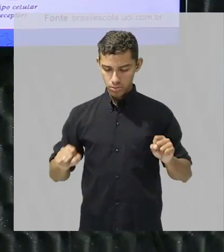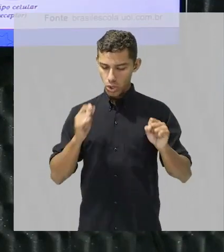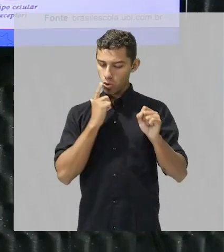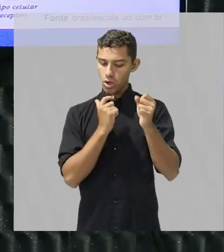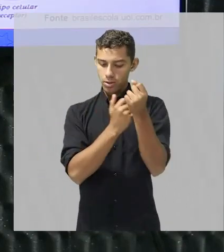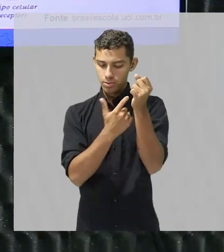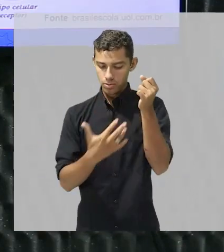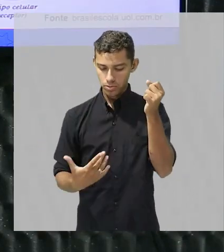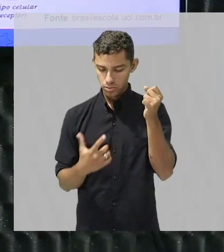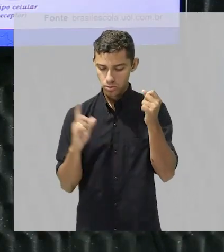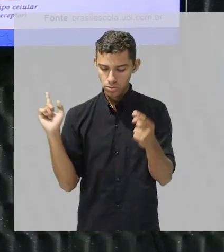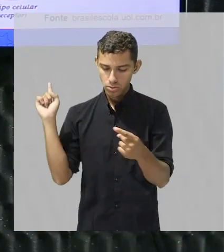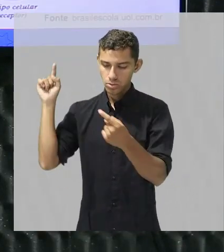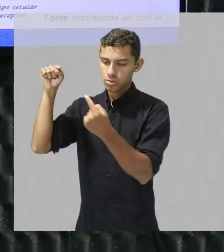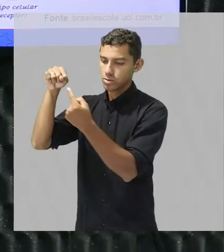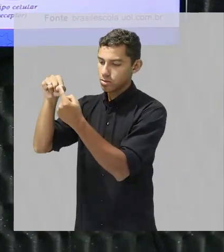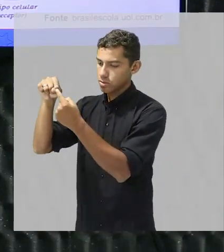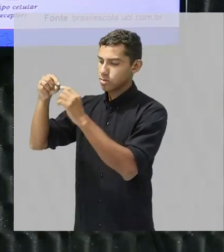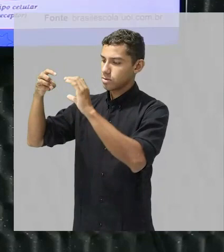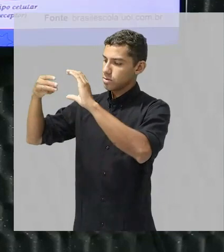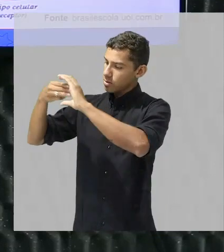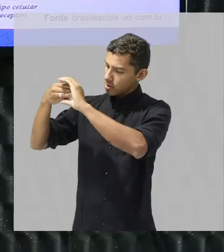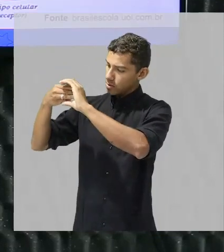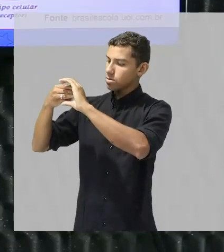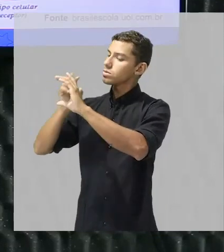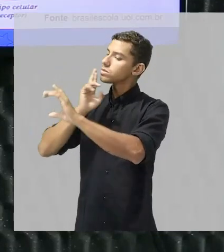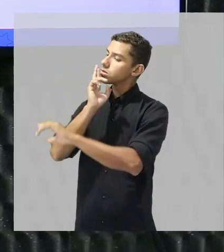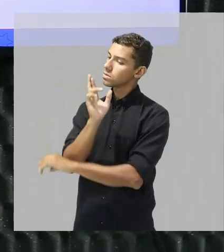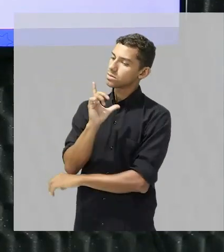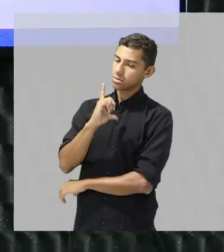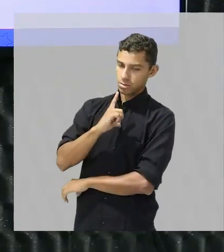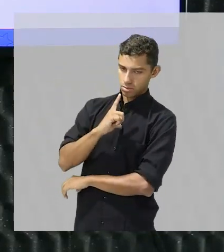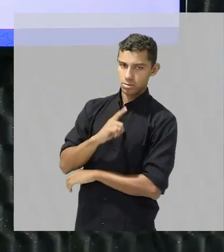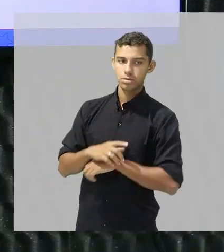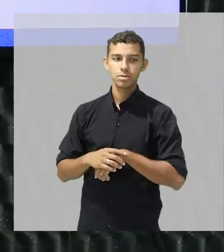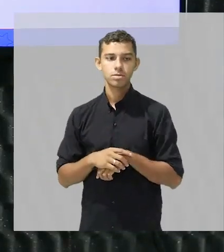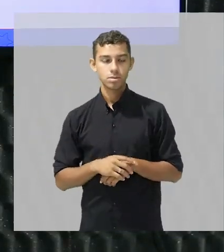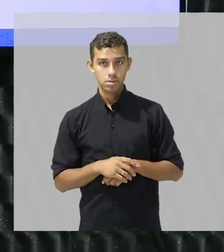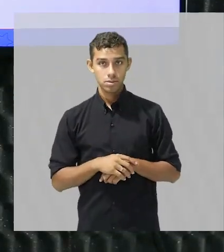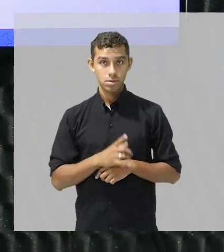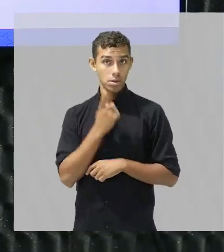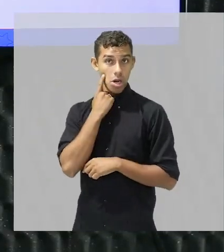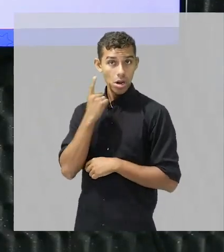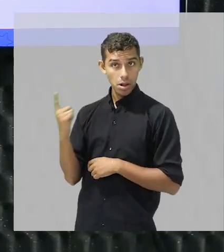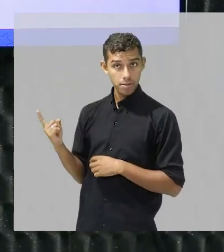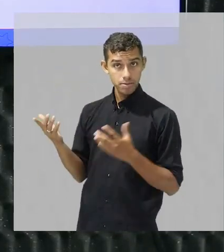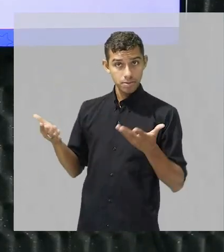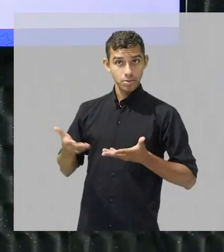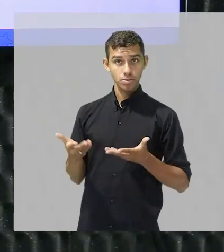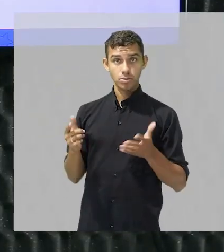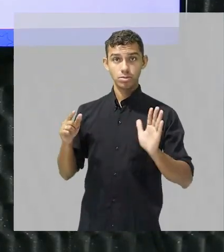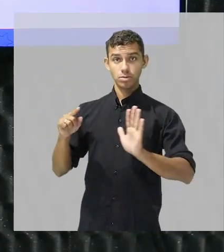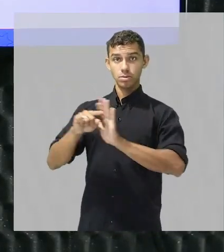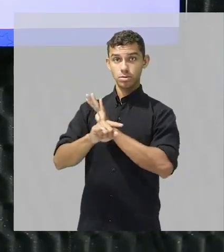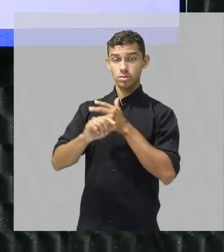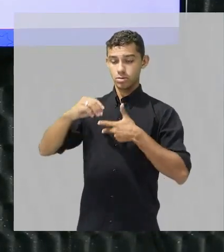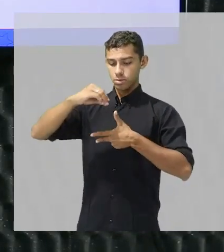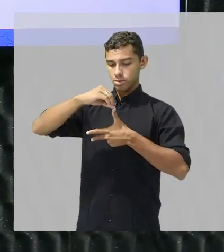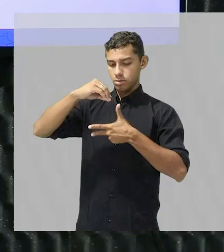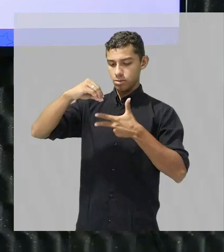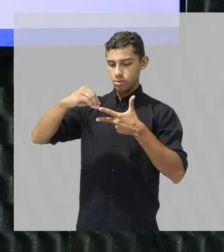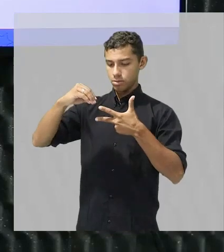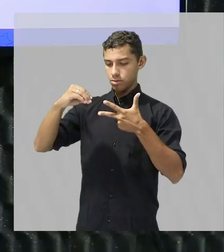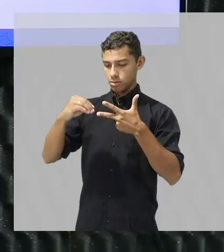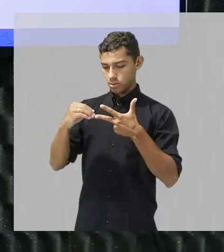numa célula-alvo que vai efetivar uma resposta, tá certo? Vamos aqui para mais uma questão, essa aqui é do Enem,